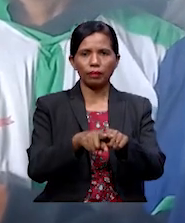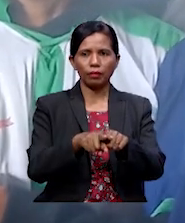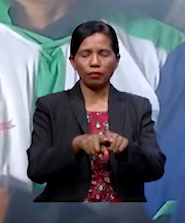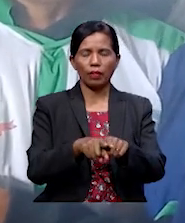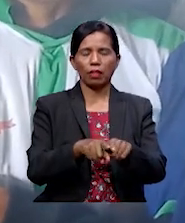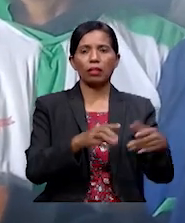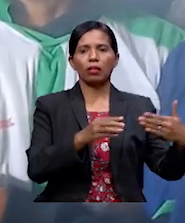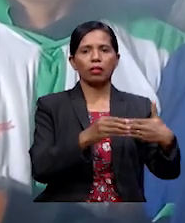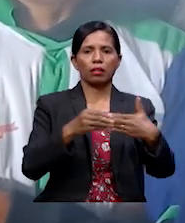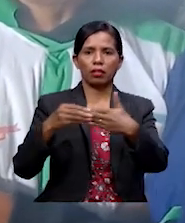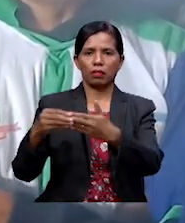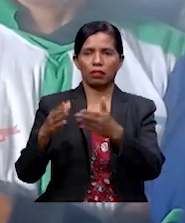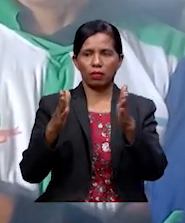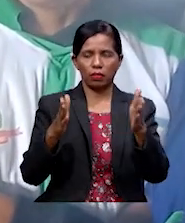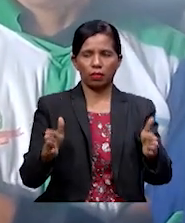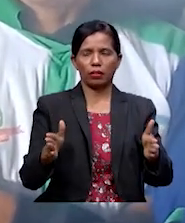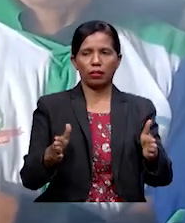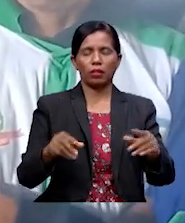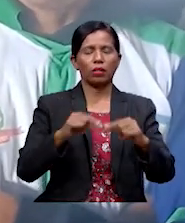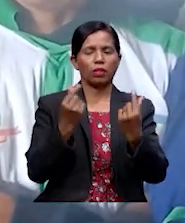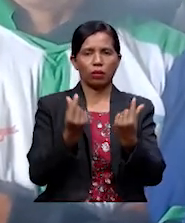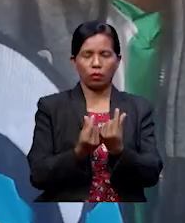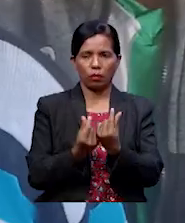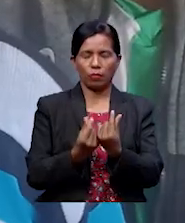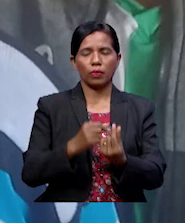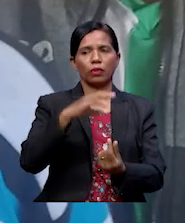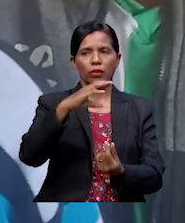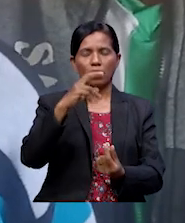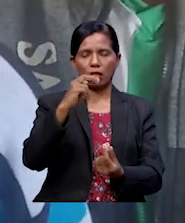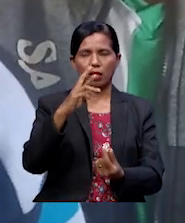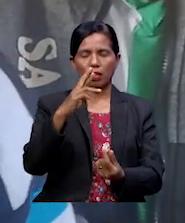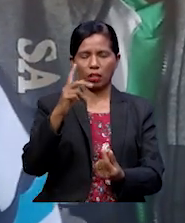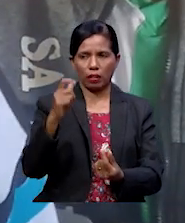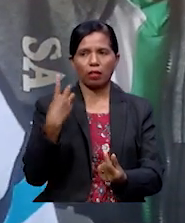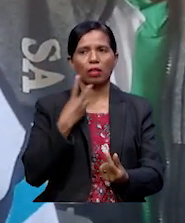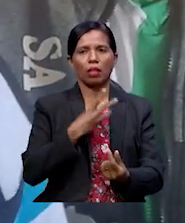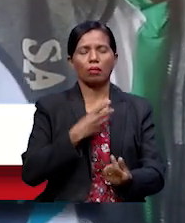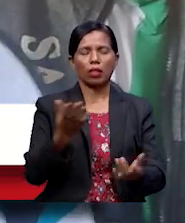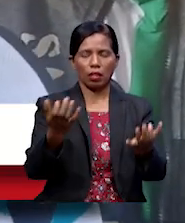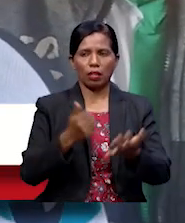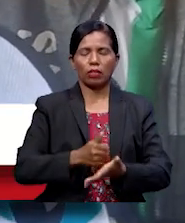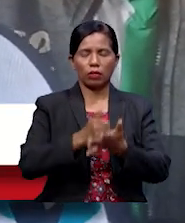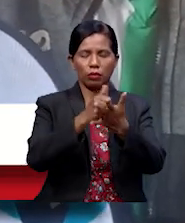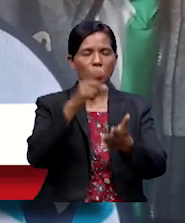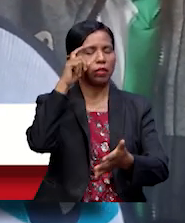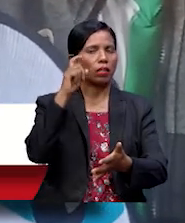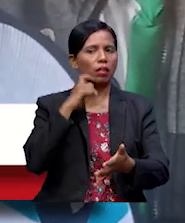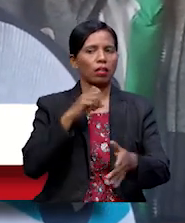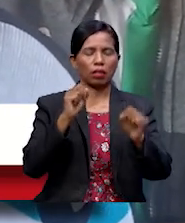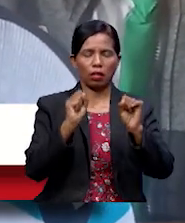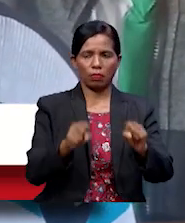organiza husi movimento katapena Ami mos karakat defende membuat sana nagus mau. Atu nune bele